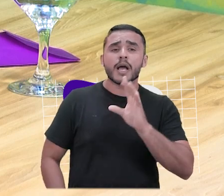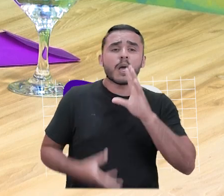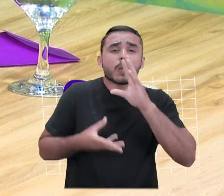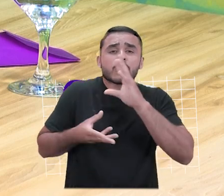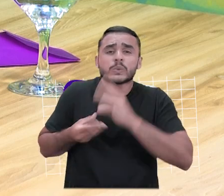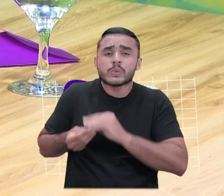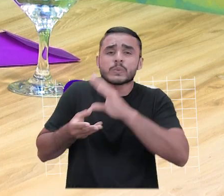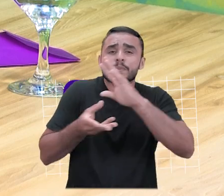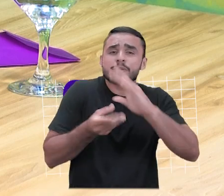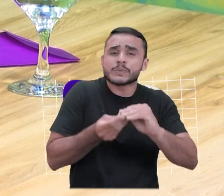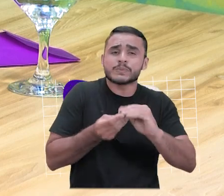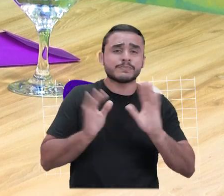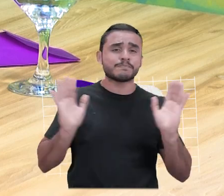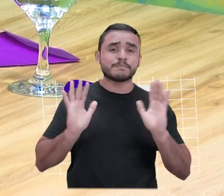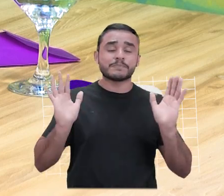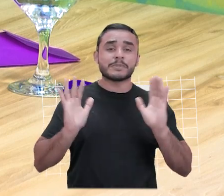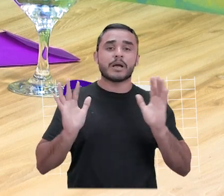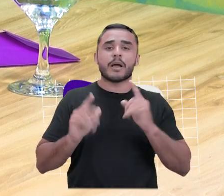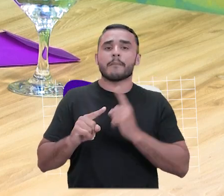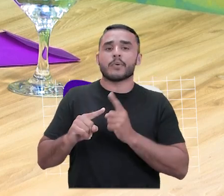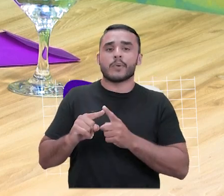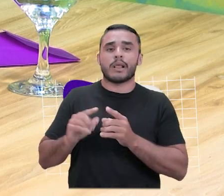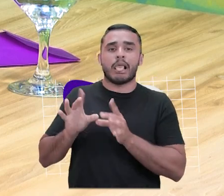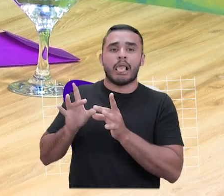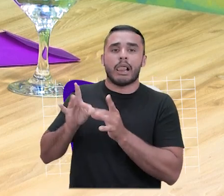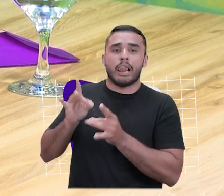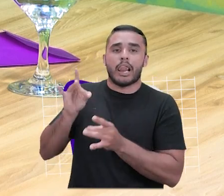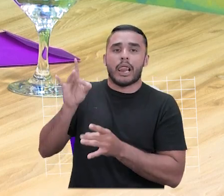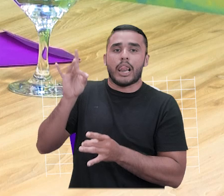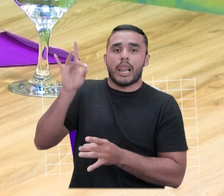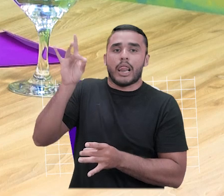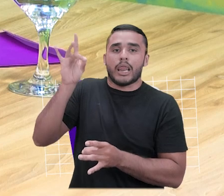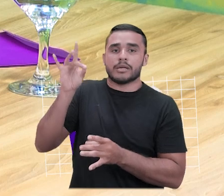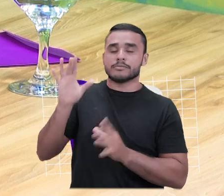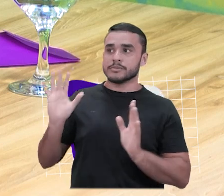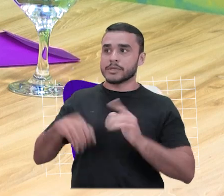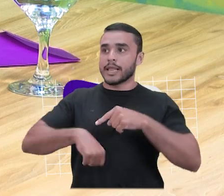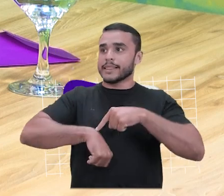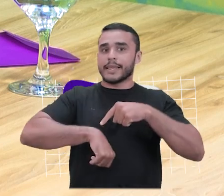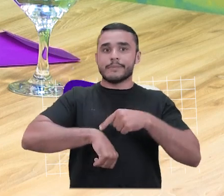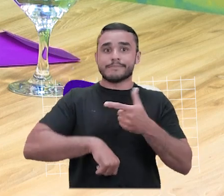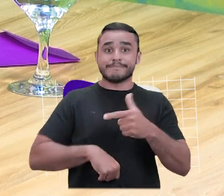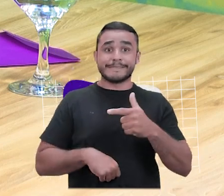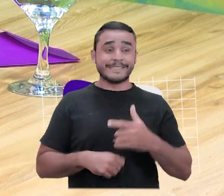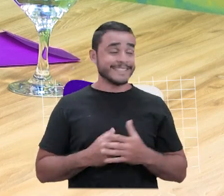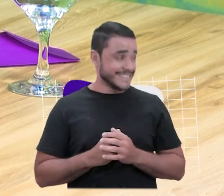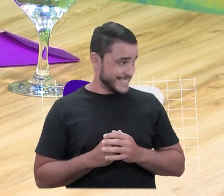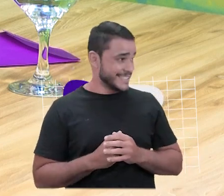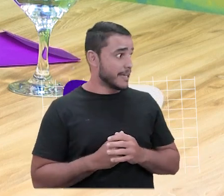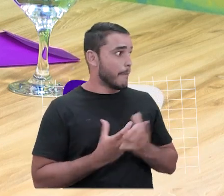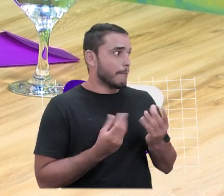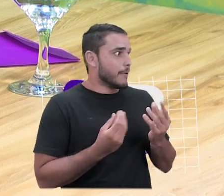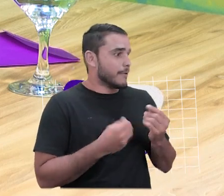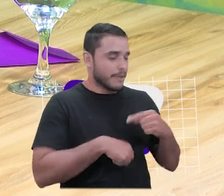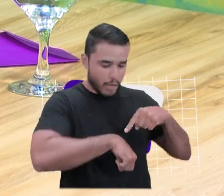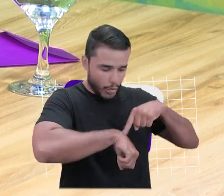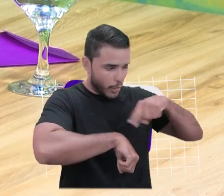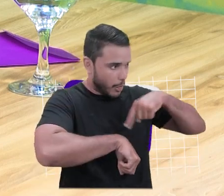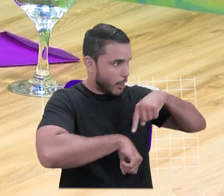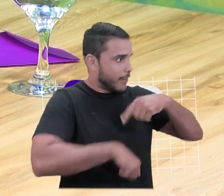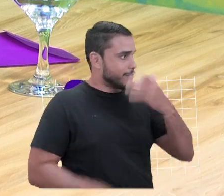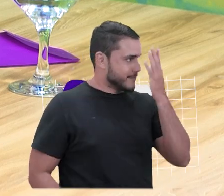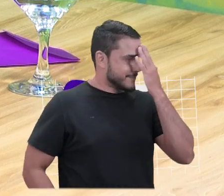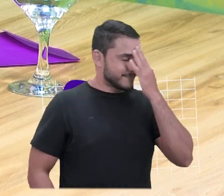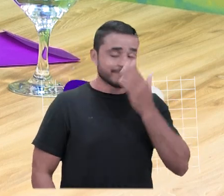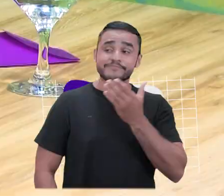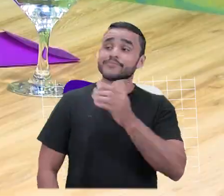porque se a gente for contar a nossa história, né, a gente já passou por cada coisa. Mas tem que ser muito podcast. É muito podcast. Mas, amiga,